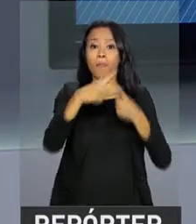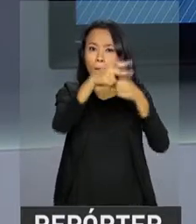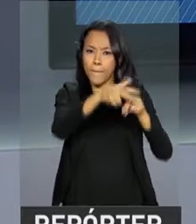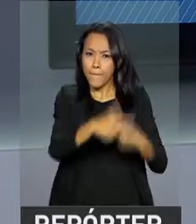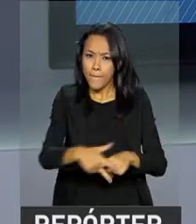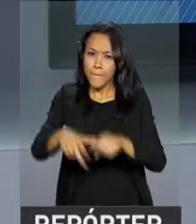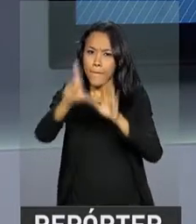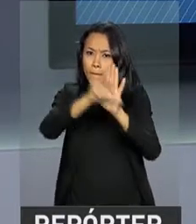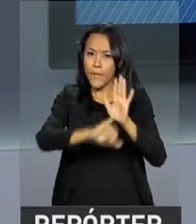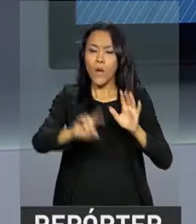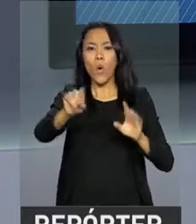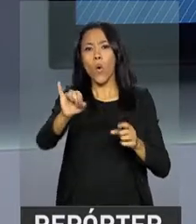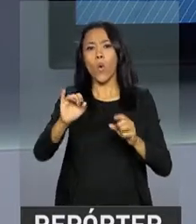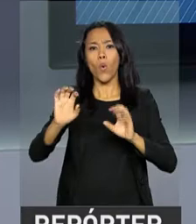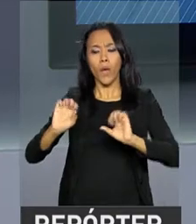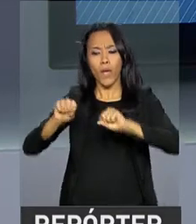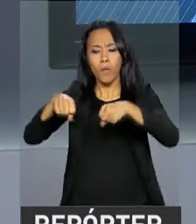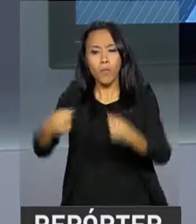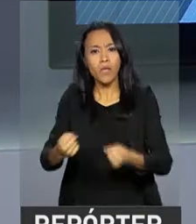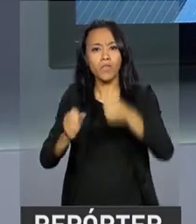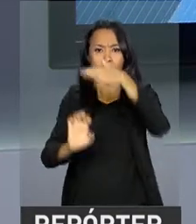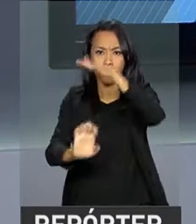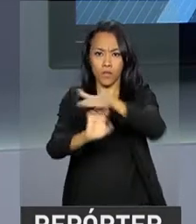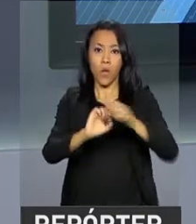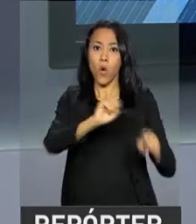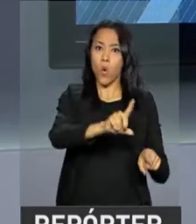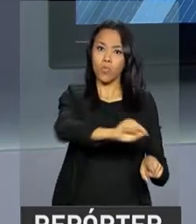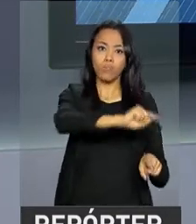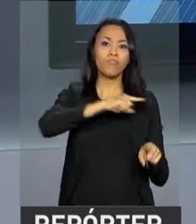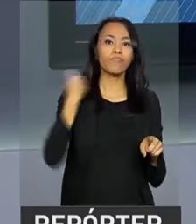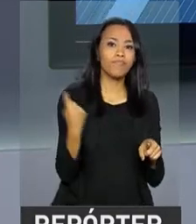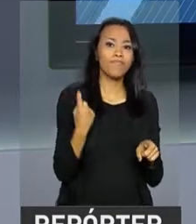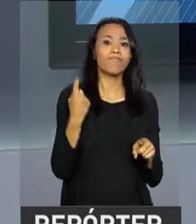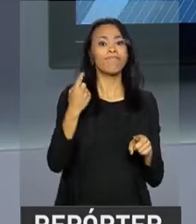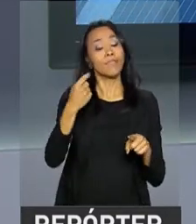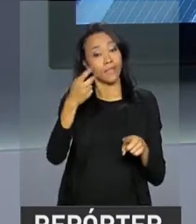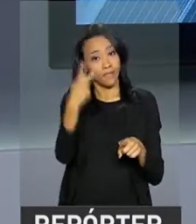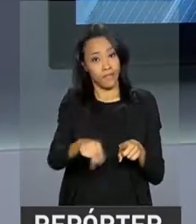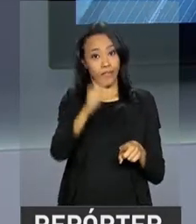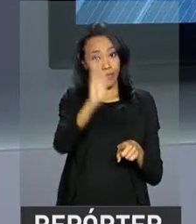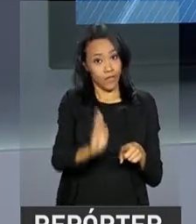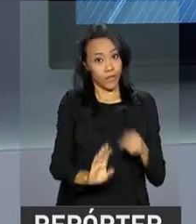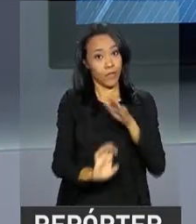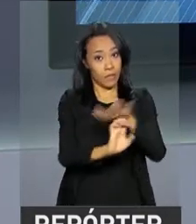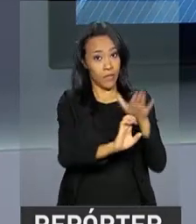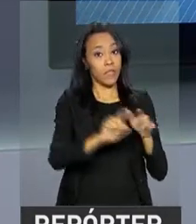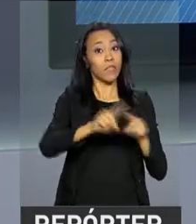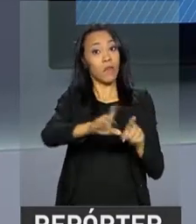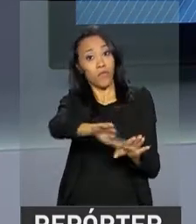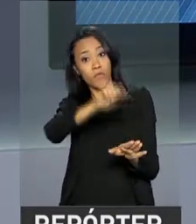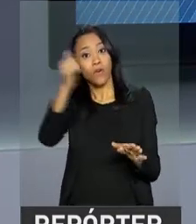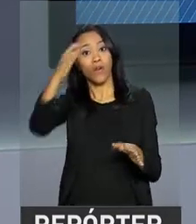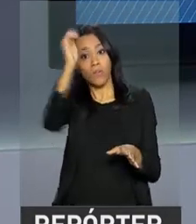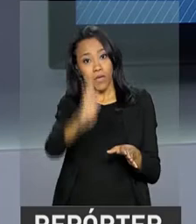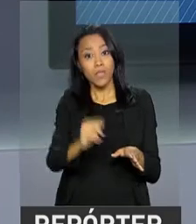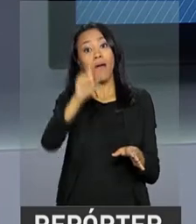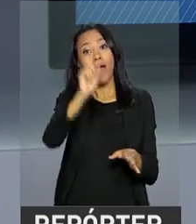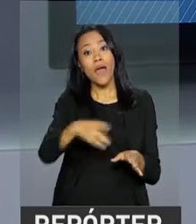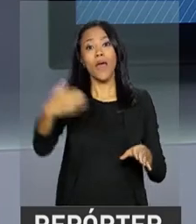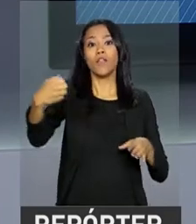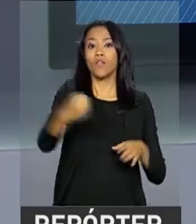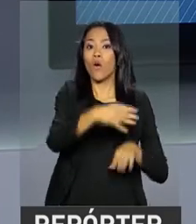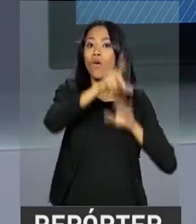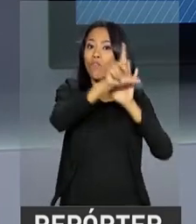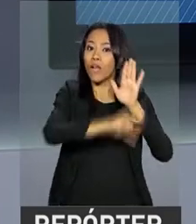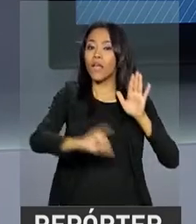processo de falência ou a recuperação financeira e judicial de empresas nacionais e transnacionais esta é a proposta da nova lei de falências